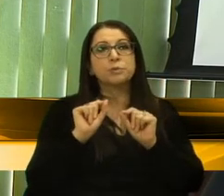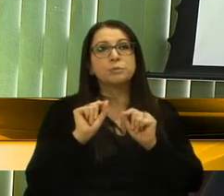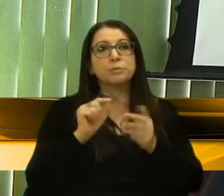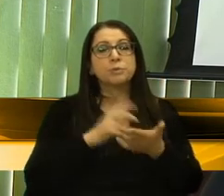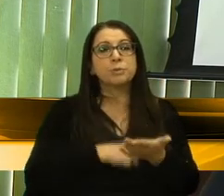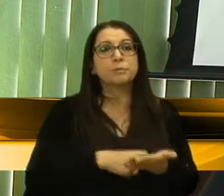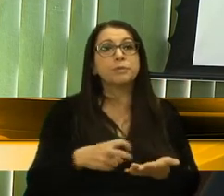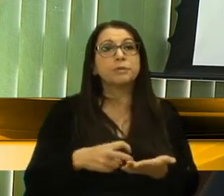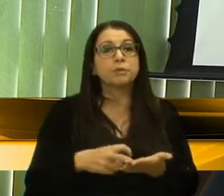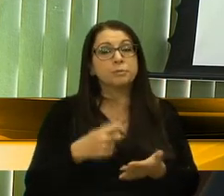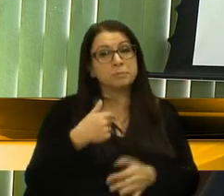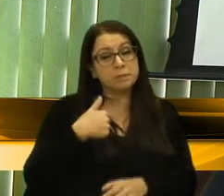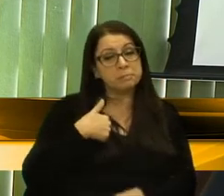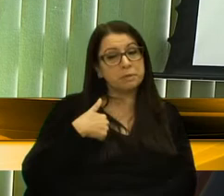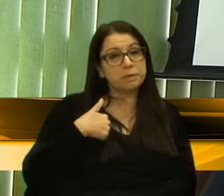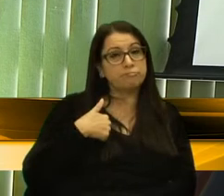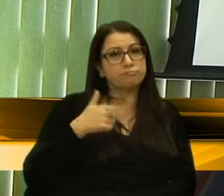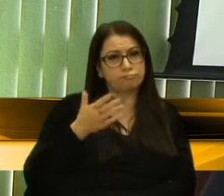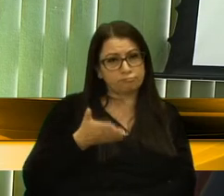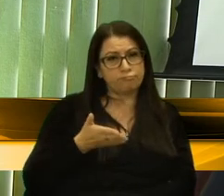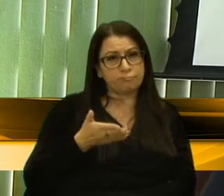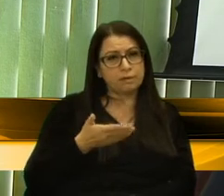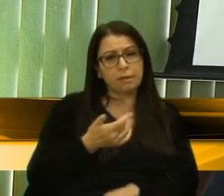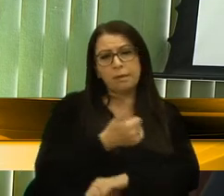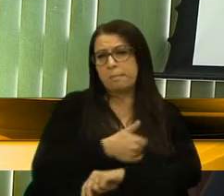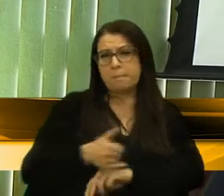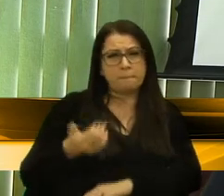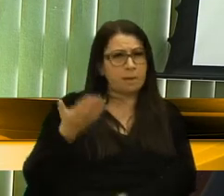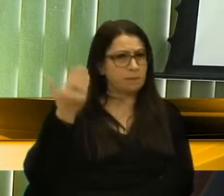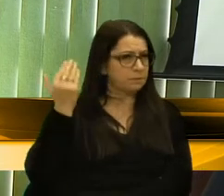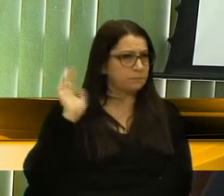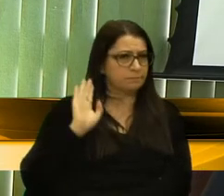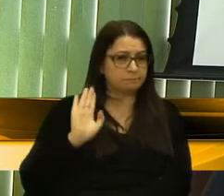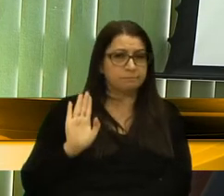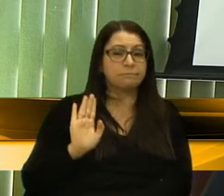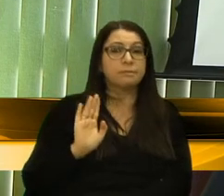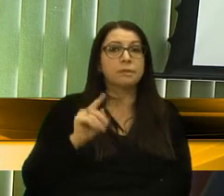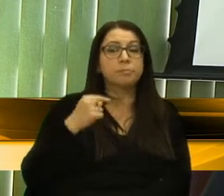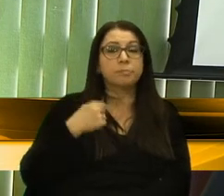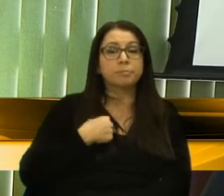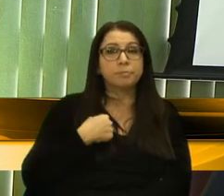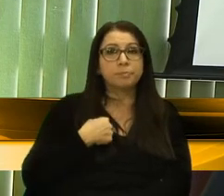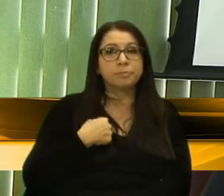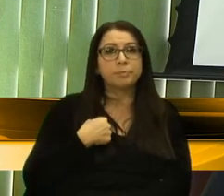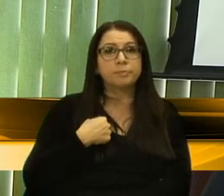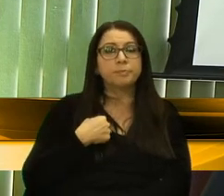né? Para mim isso já é fatos passados e para mim